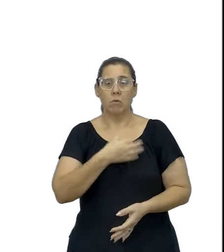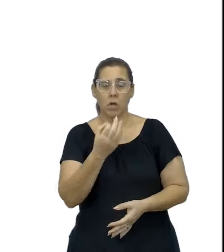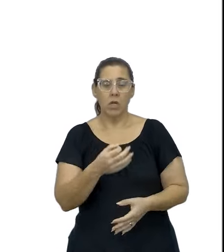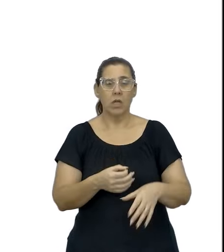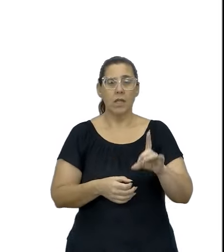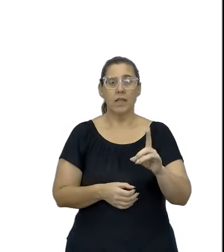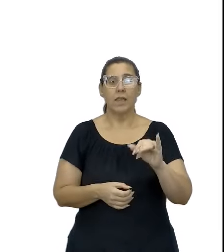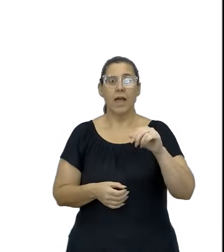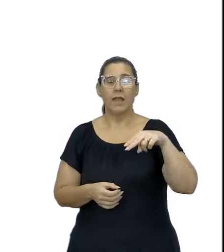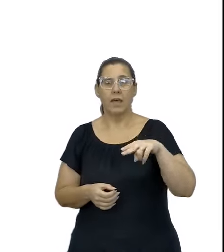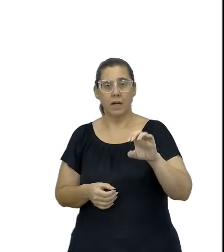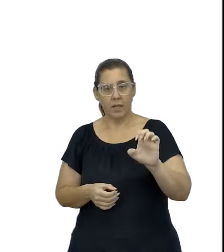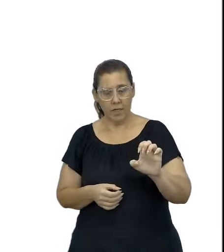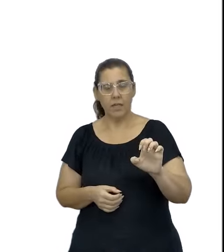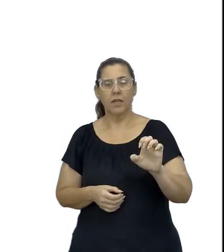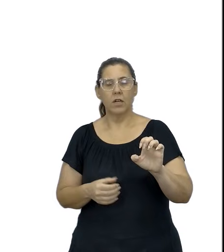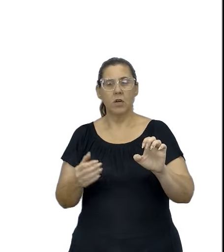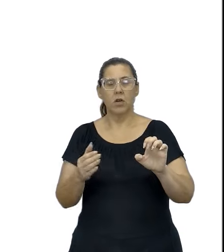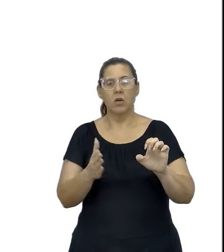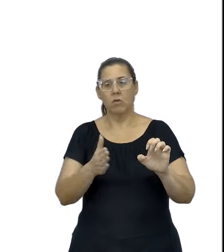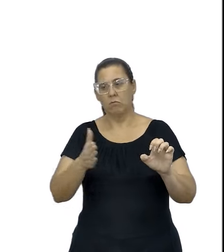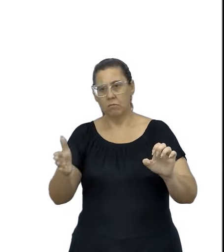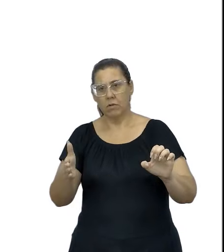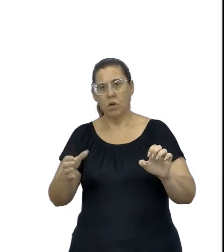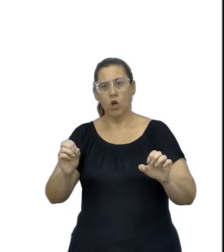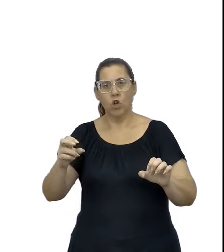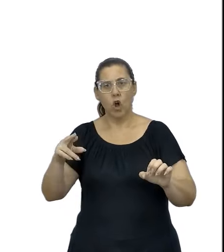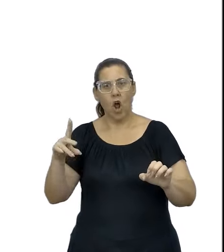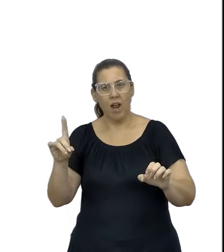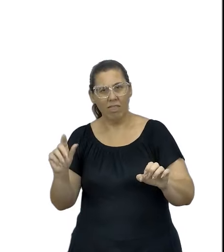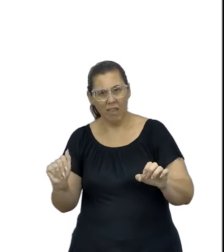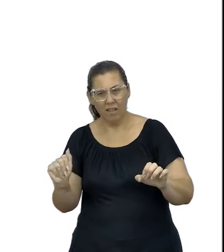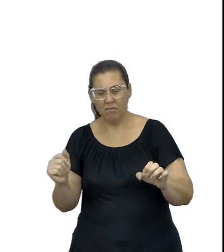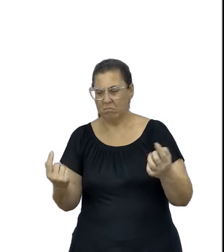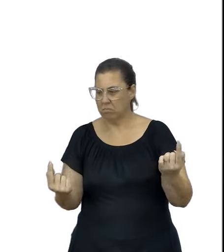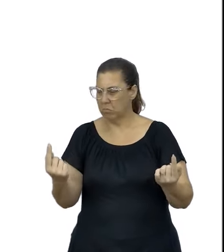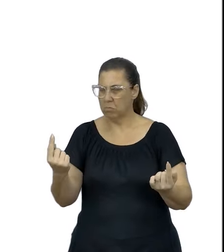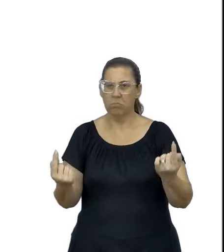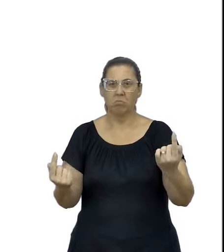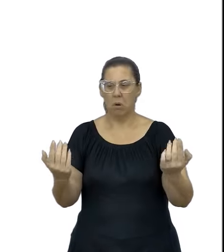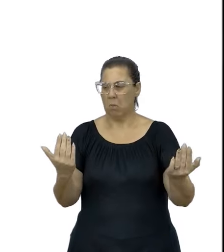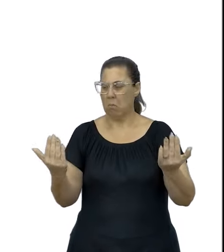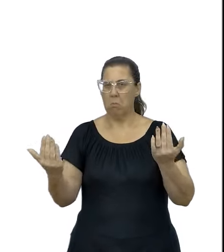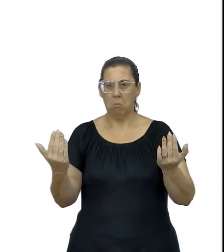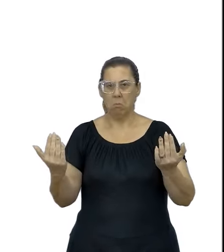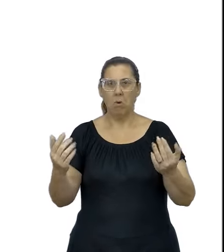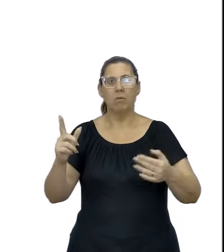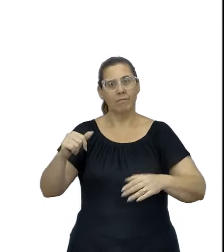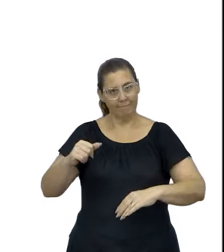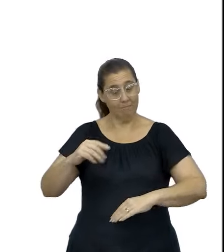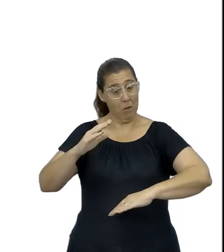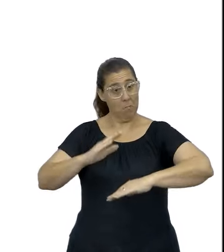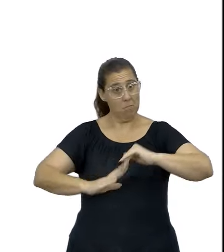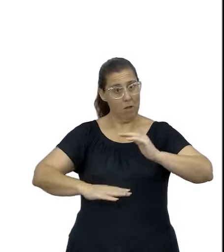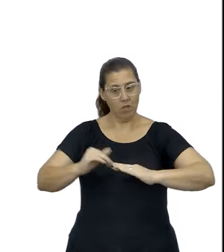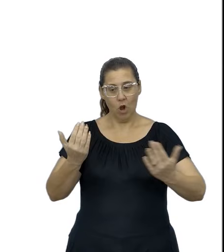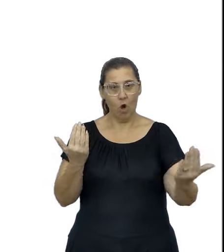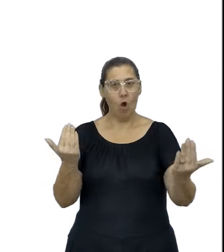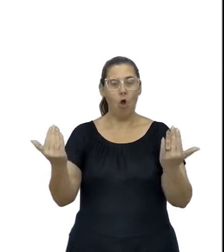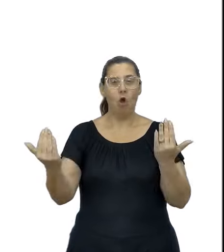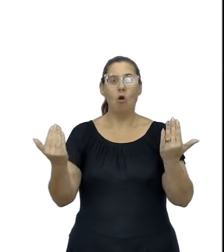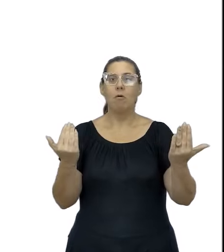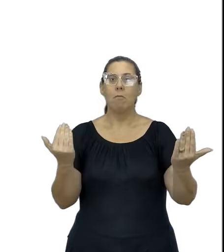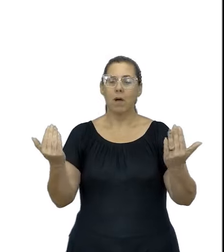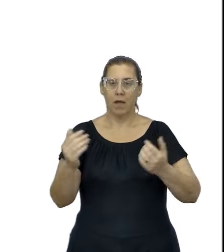com o mesmo pedaço que termina corda. Ou seja, trata-se de uma habilidade comparar,